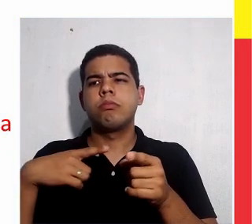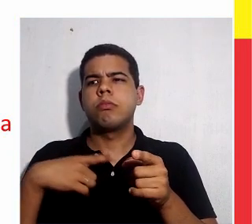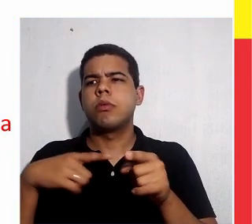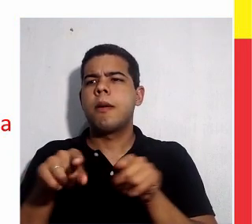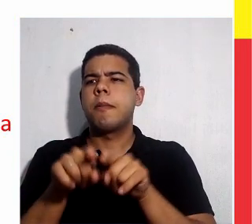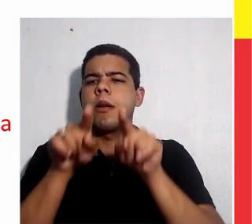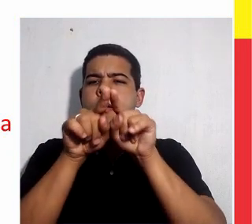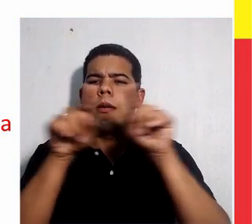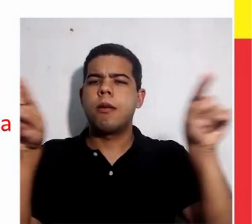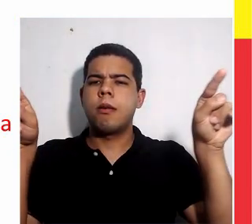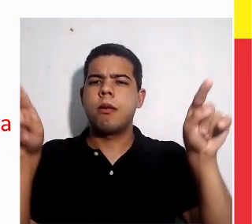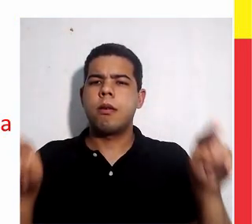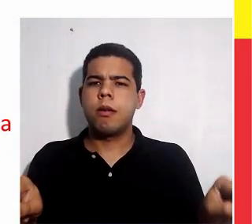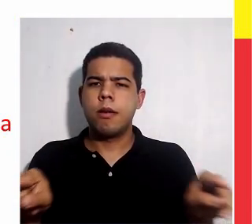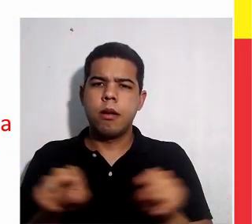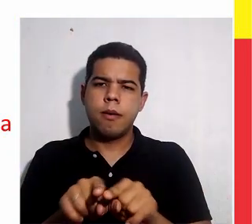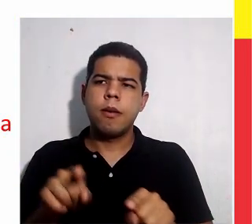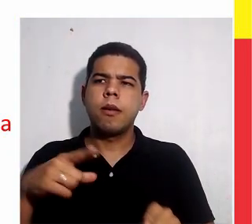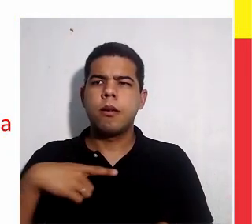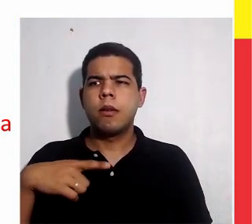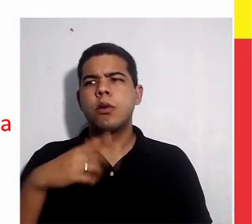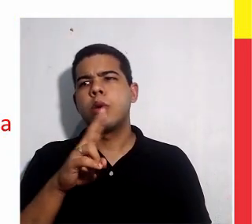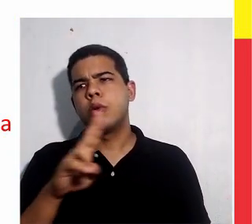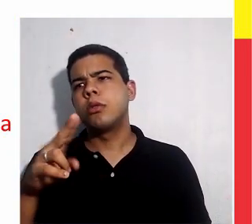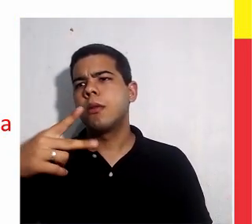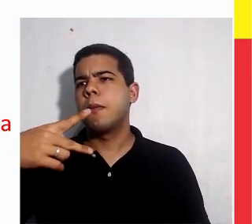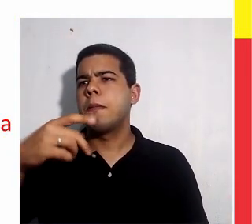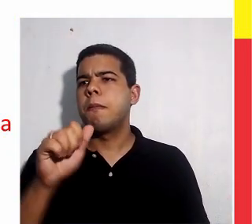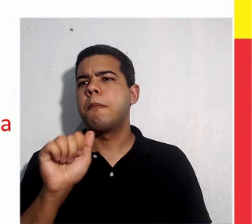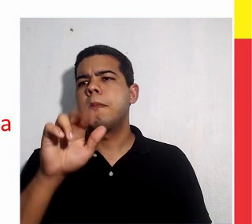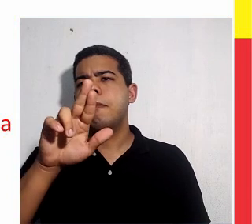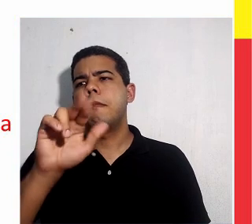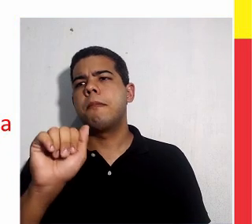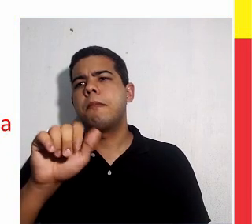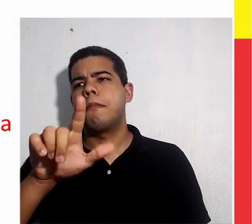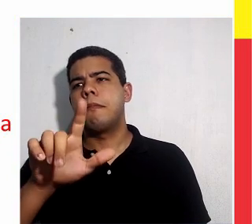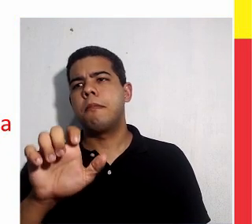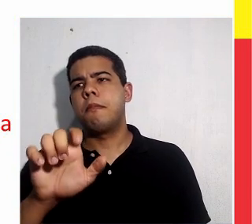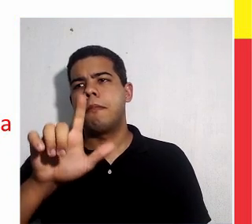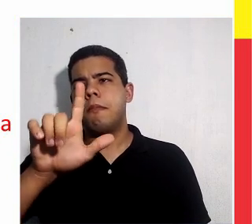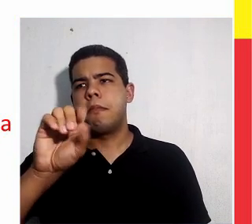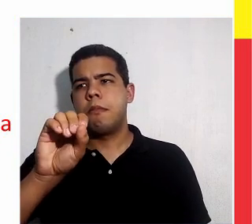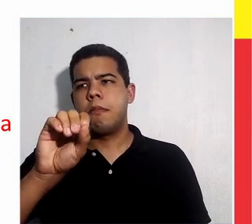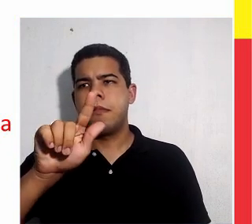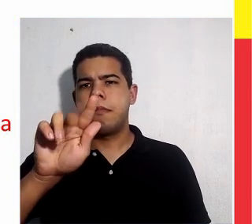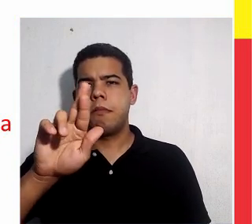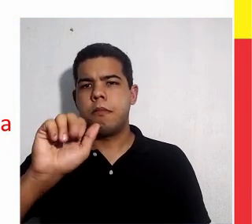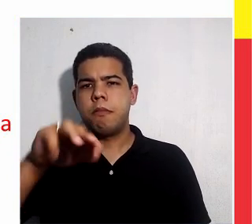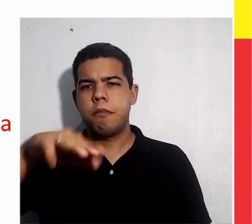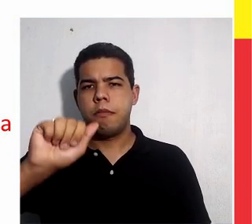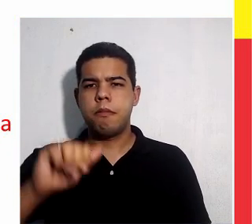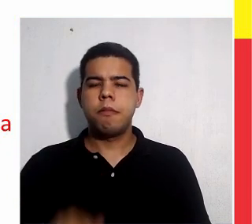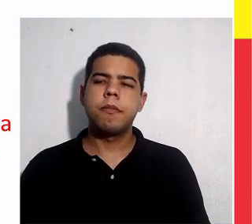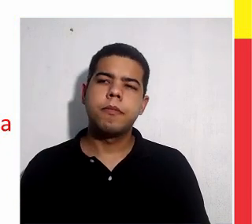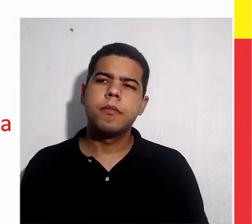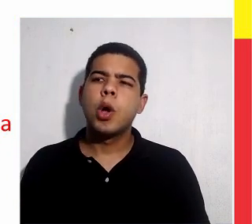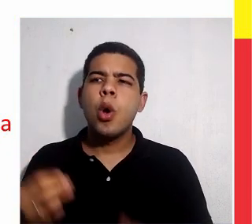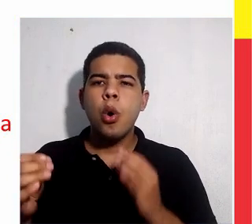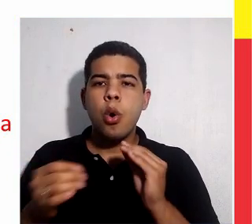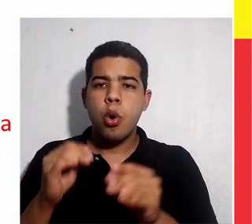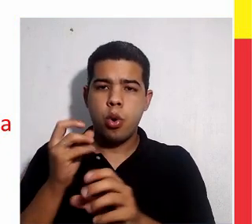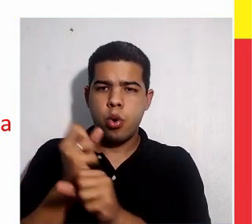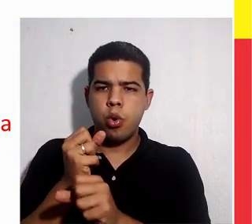paralelogramo, ok? Só para a gente não perder esse sentido aí. Então, vamos lá. Como é que eu posso calcular a área desse